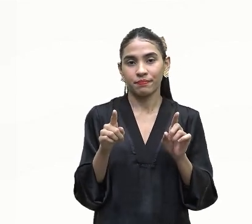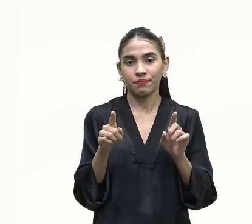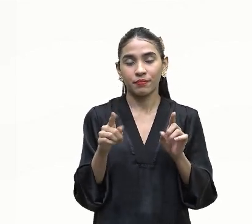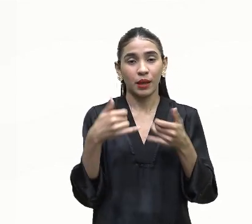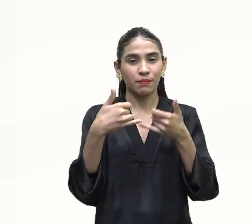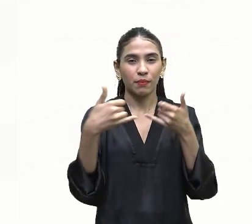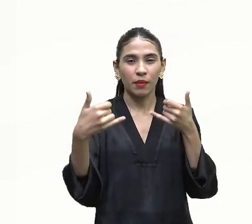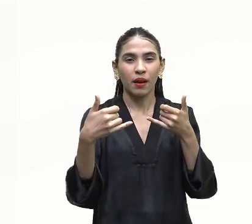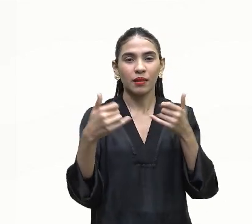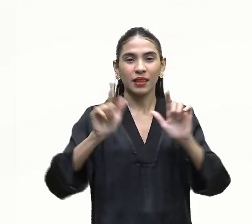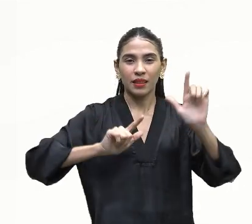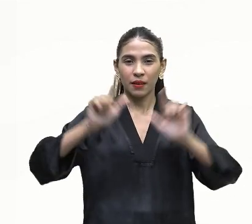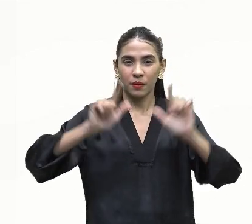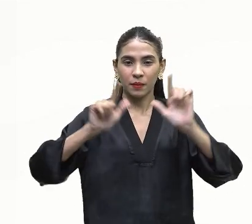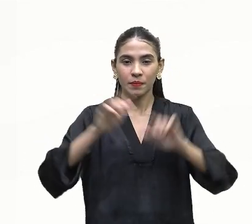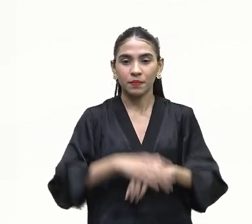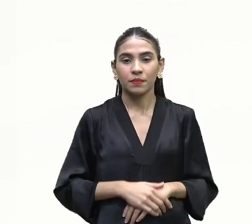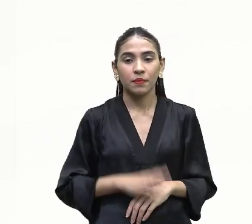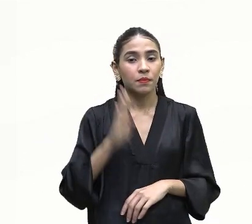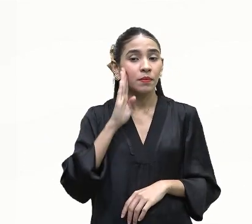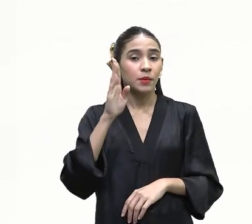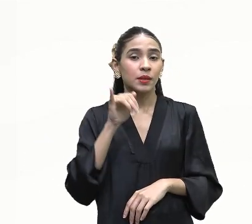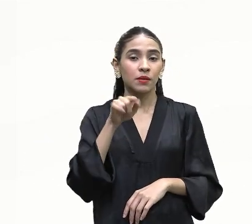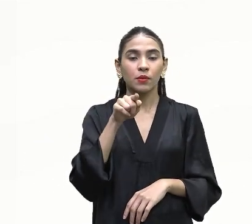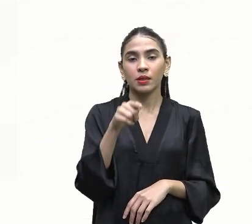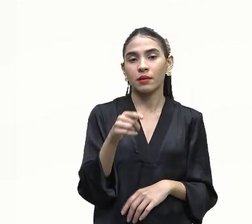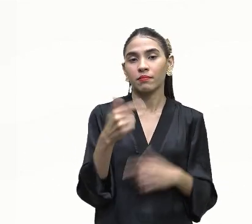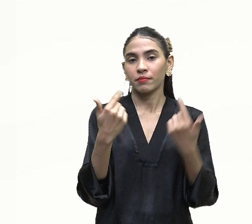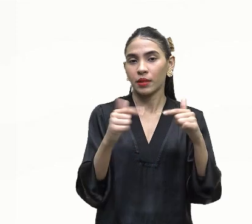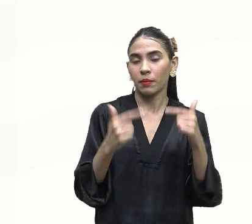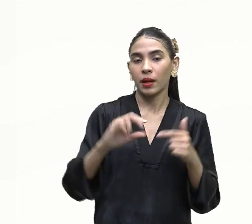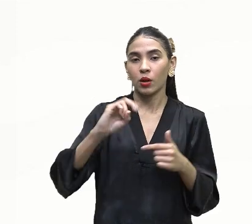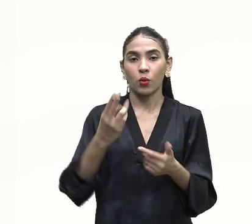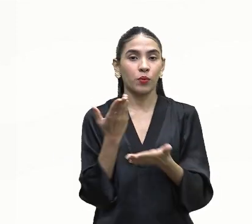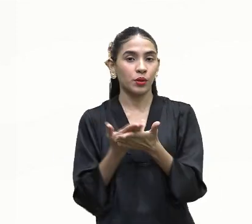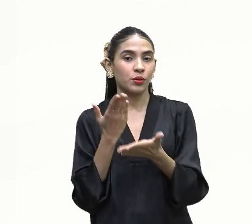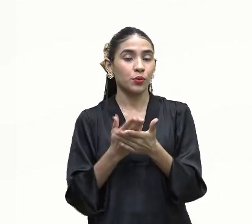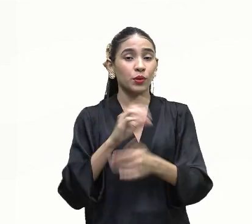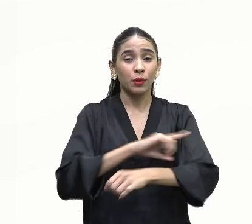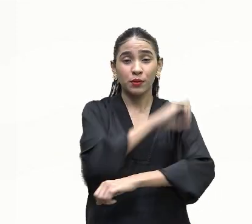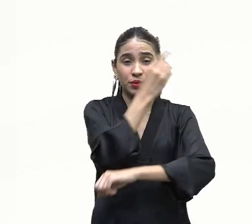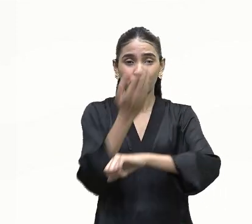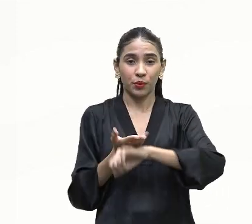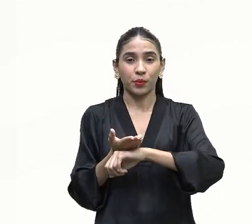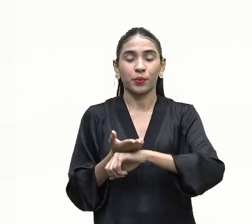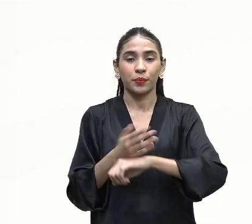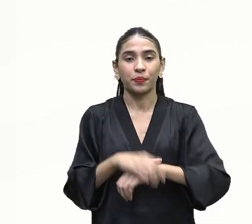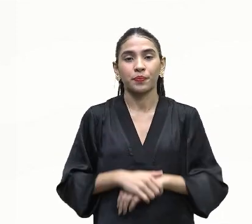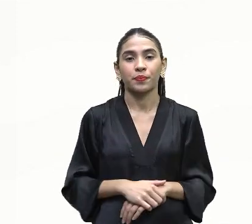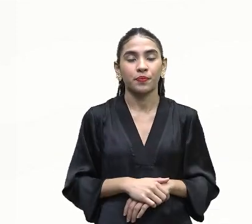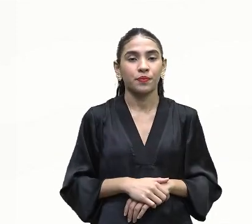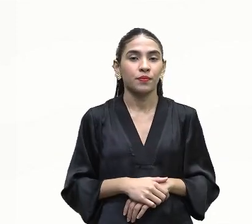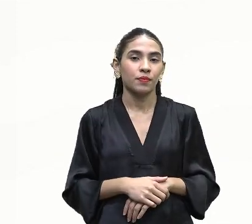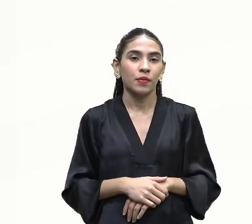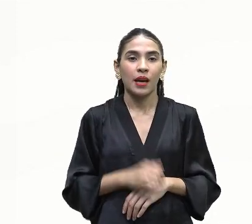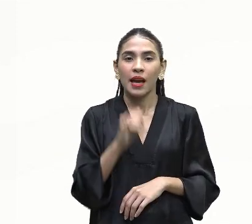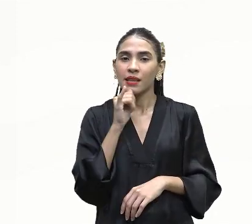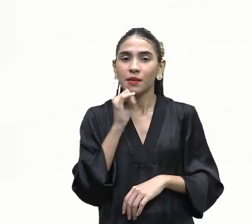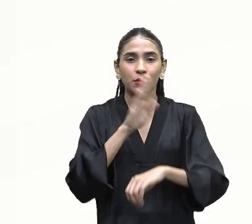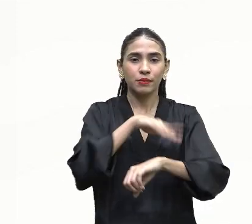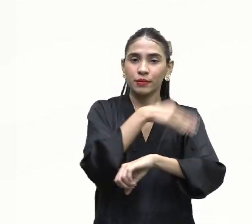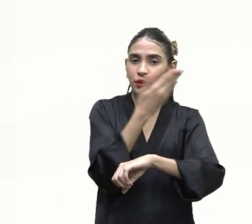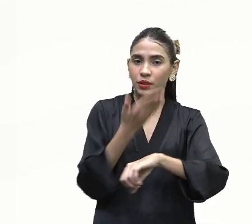um streaming. Principalmente se você trabalha ou estuda durante o dia todo, não é? Então você fica o dia